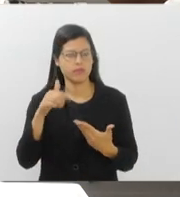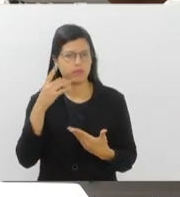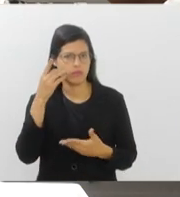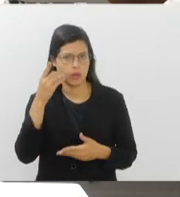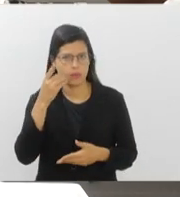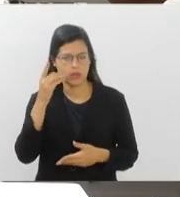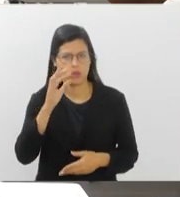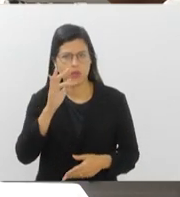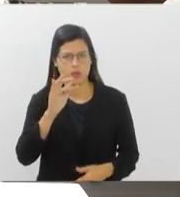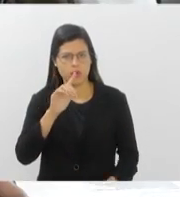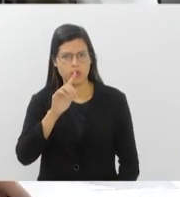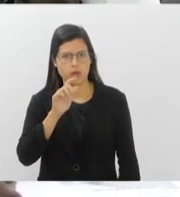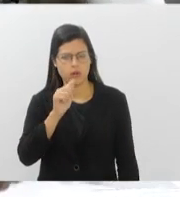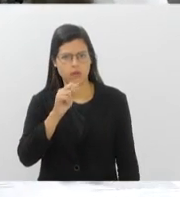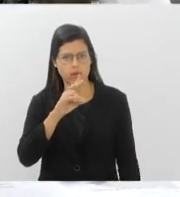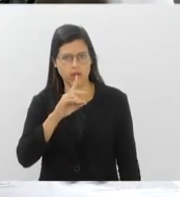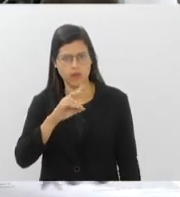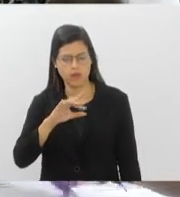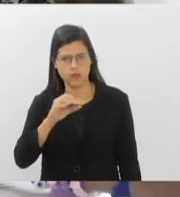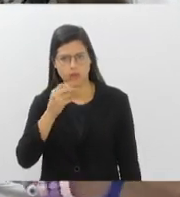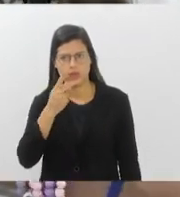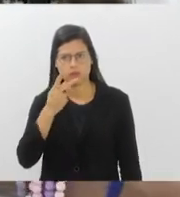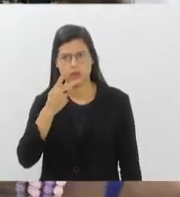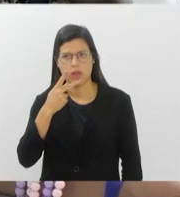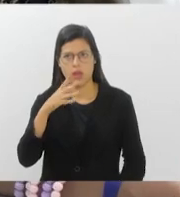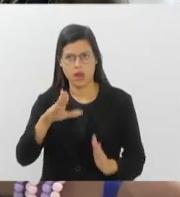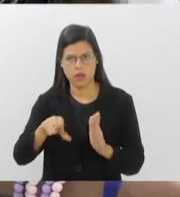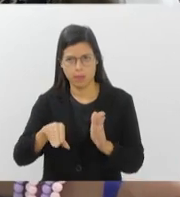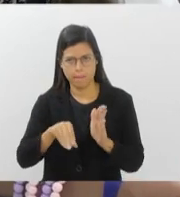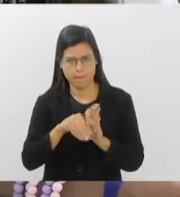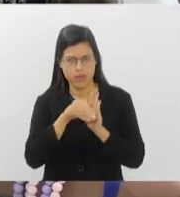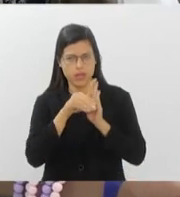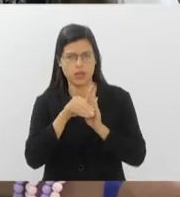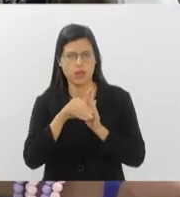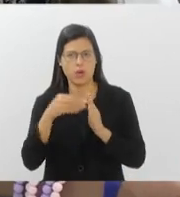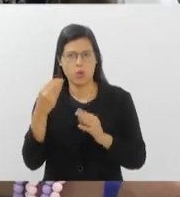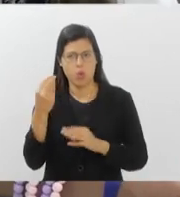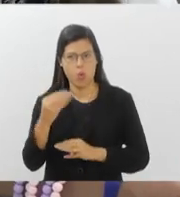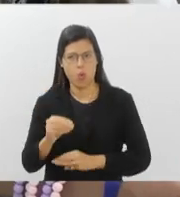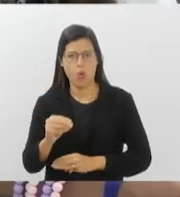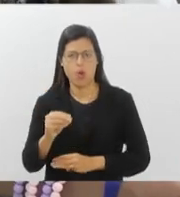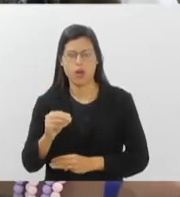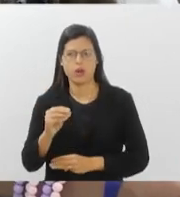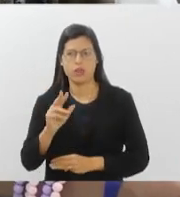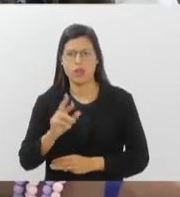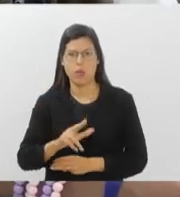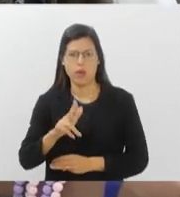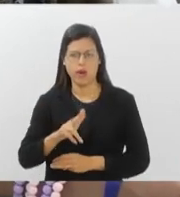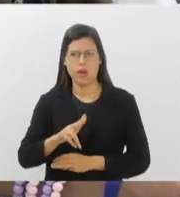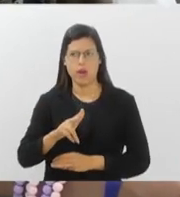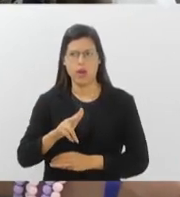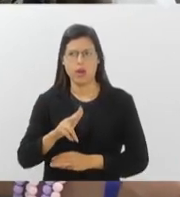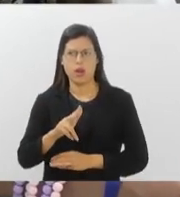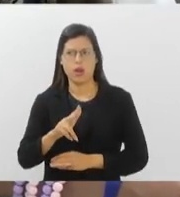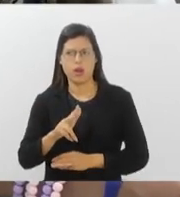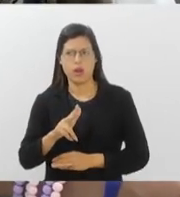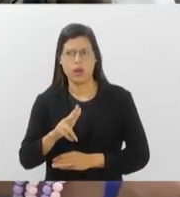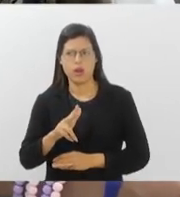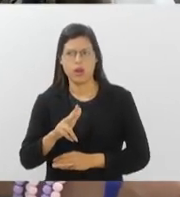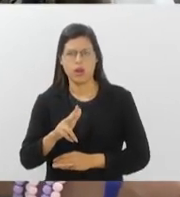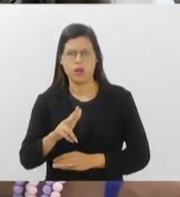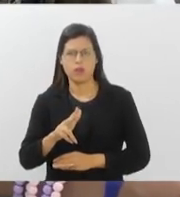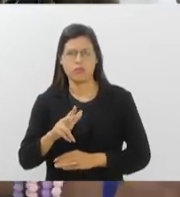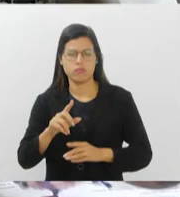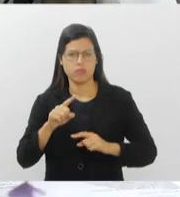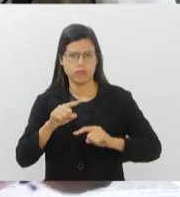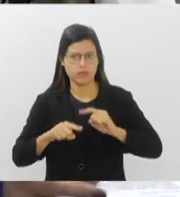emenda modificativa altera para imaterial o Instituto, justamente para que não seja considerado tombamento.